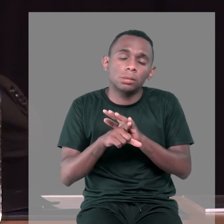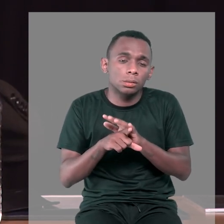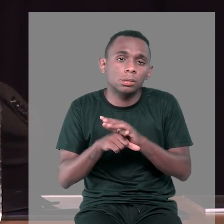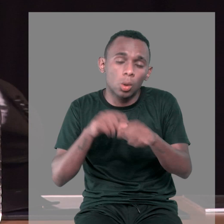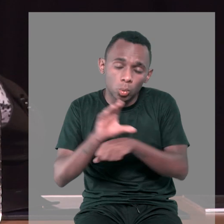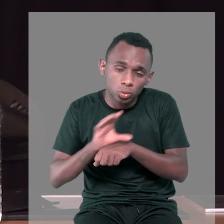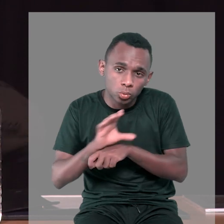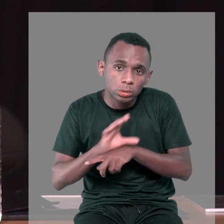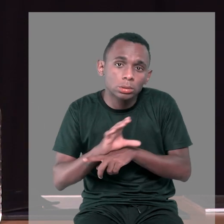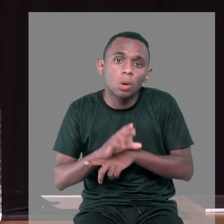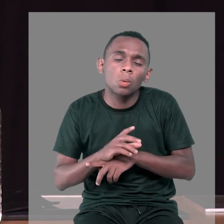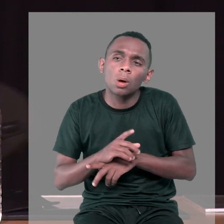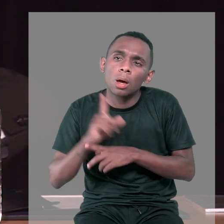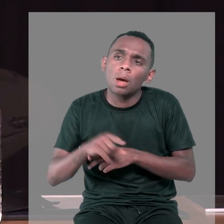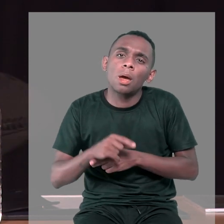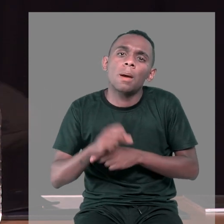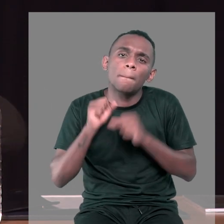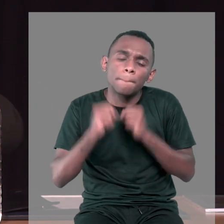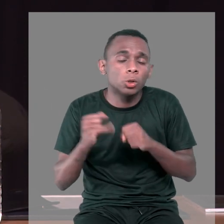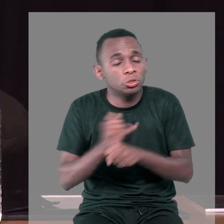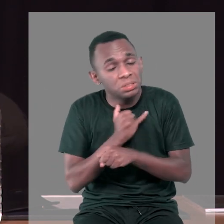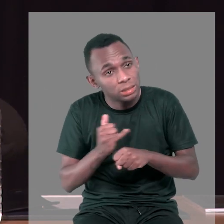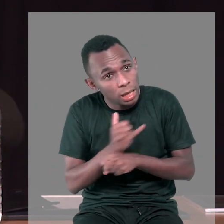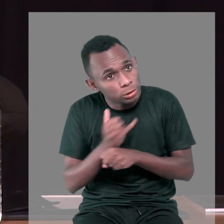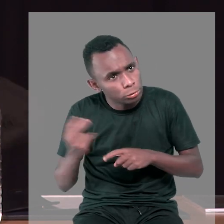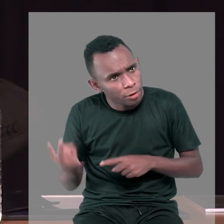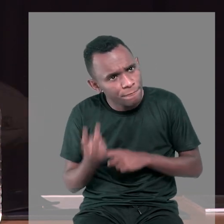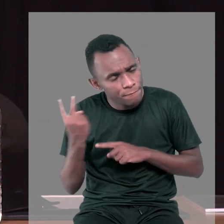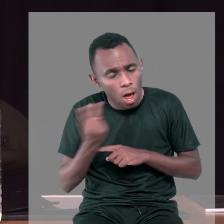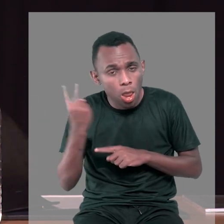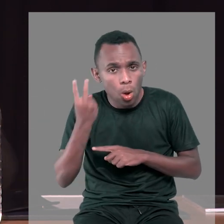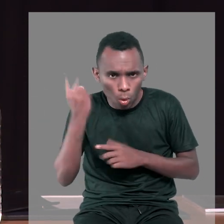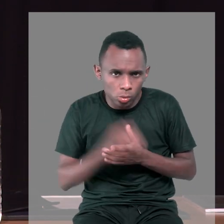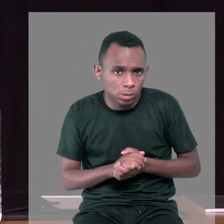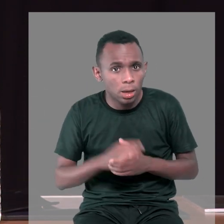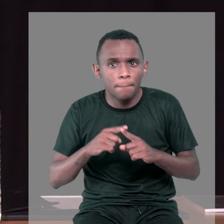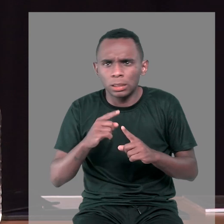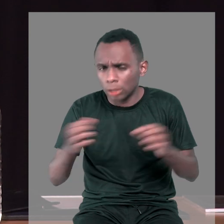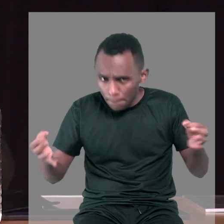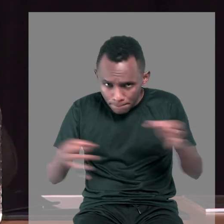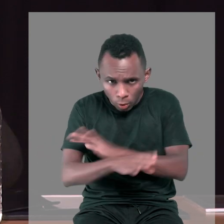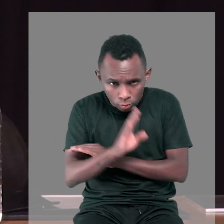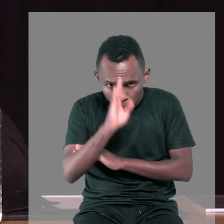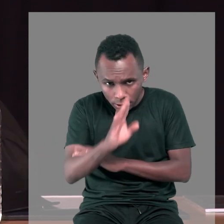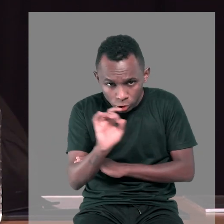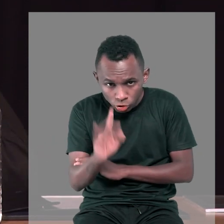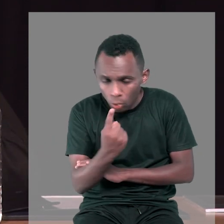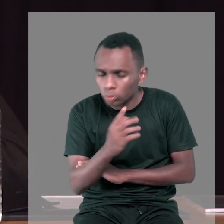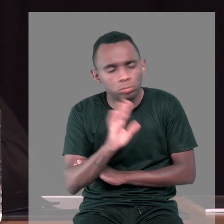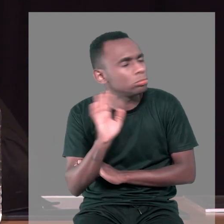né, não existe, mas um meio que pode estabilizar as nossas relações comuns e, portanto,